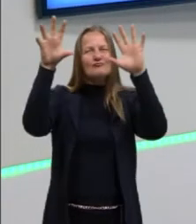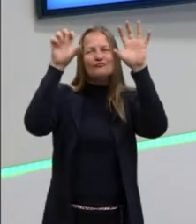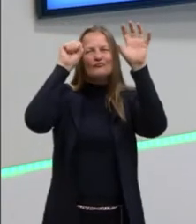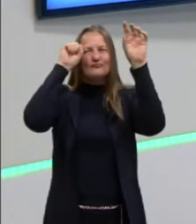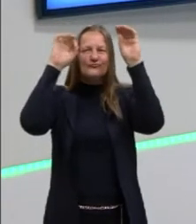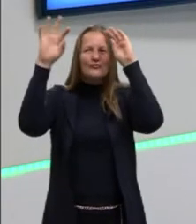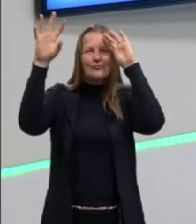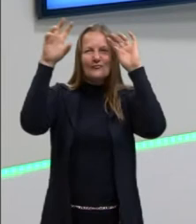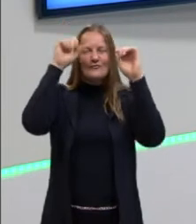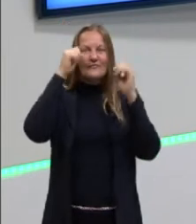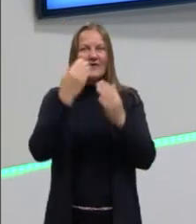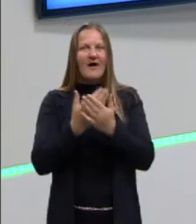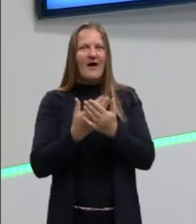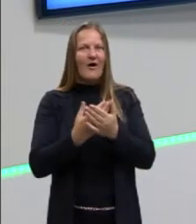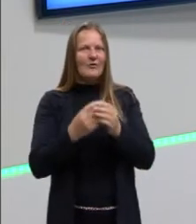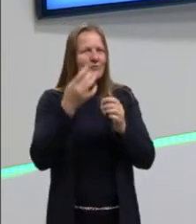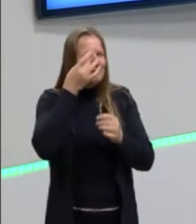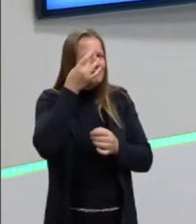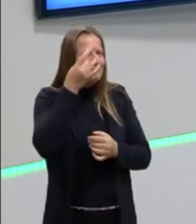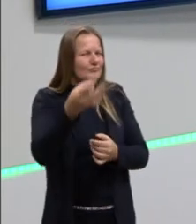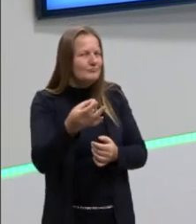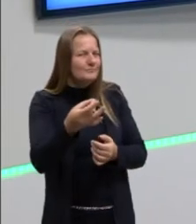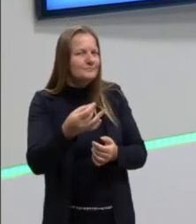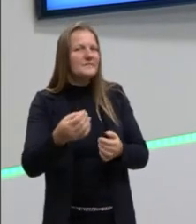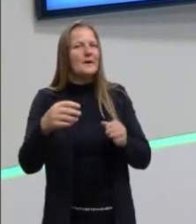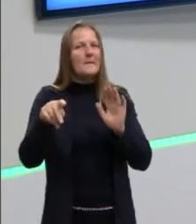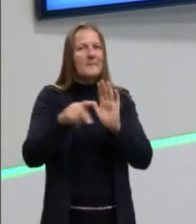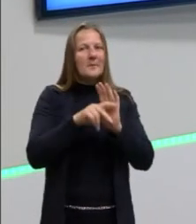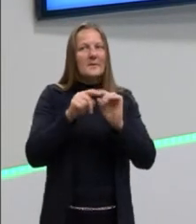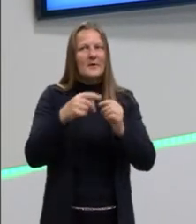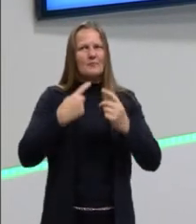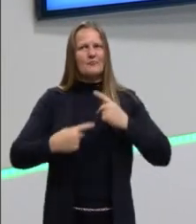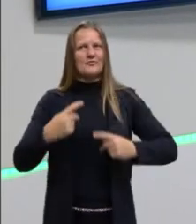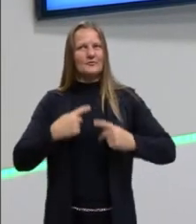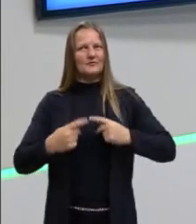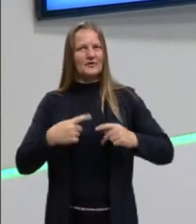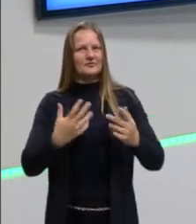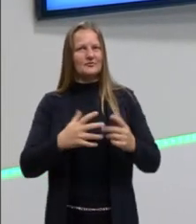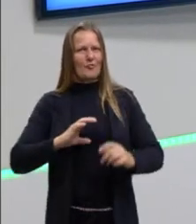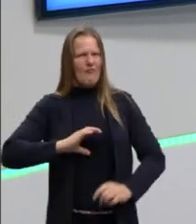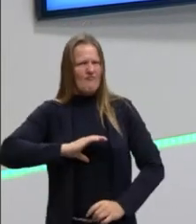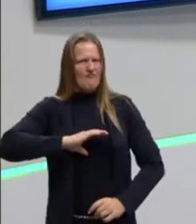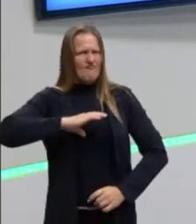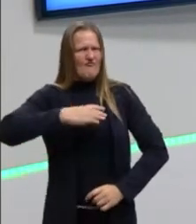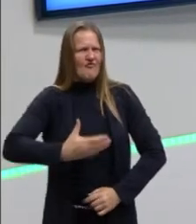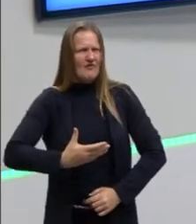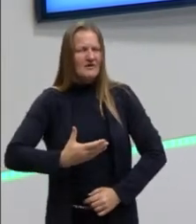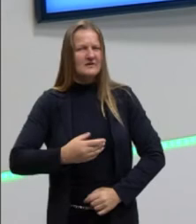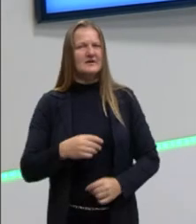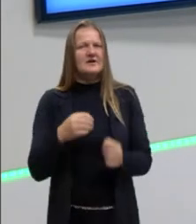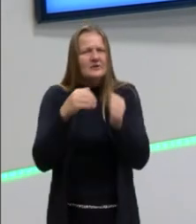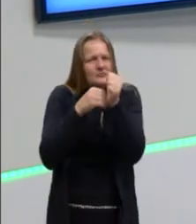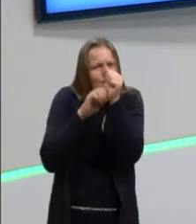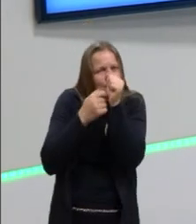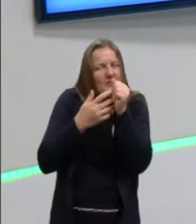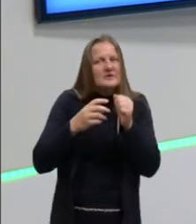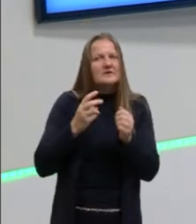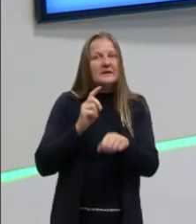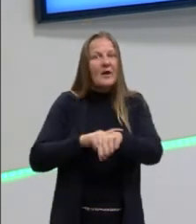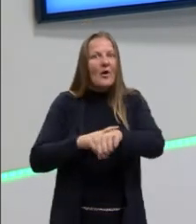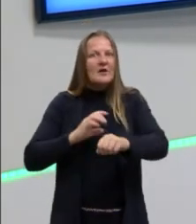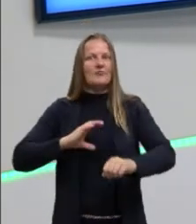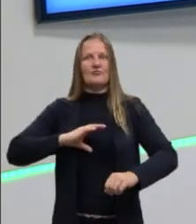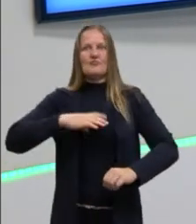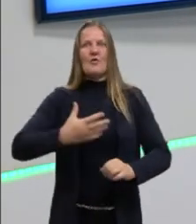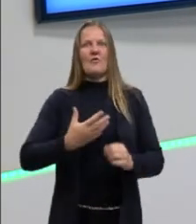a nossa atenção nele o coragem que apesar de covarde Sempre tem coragem para salvar